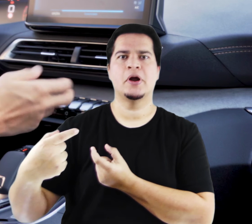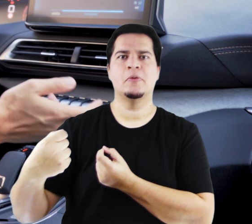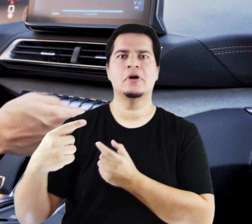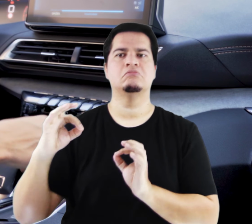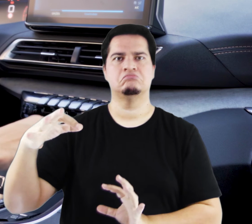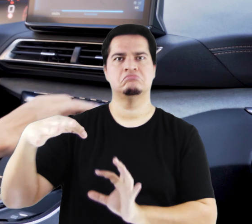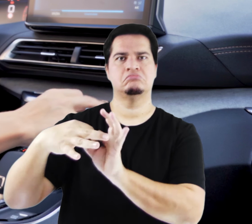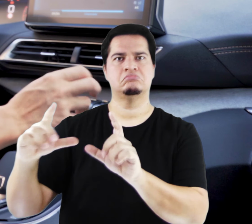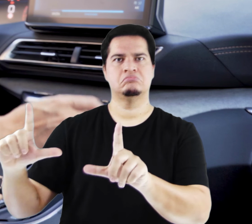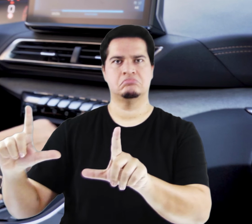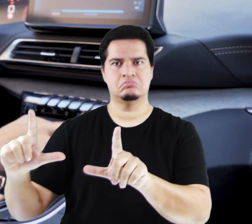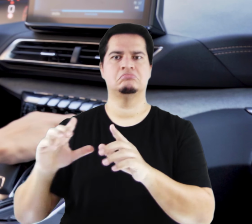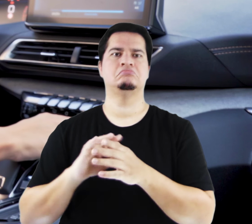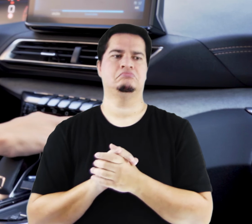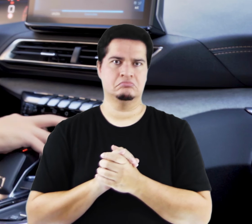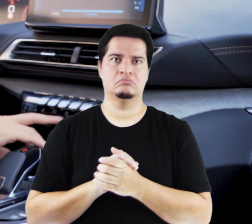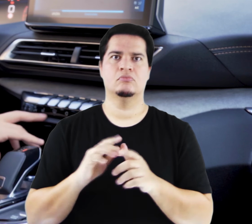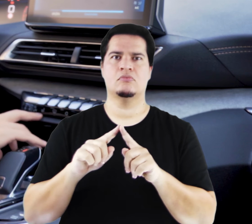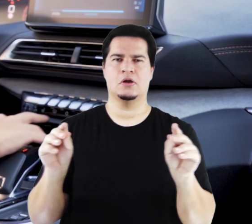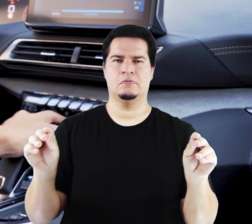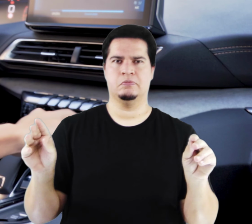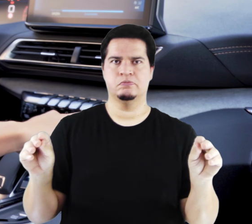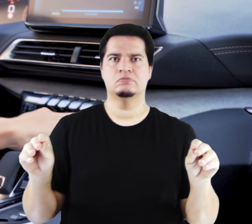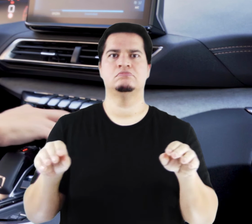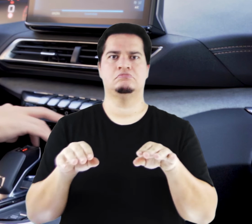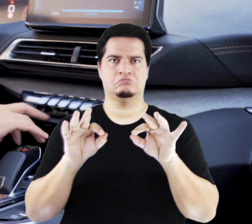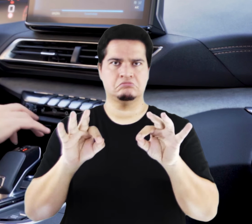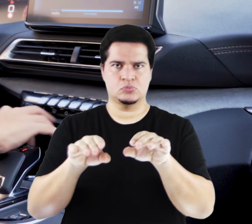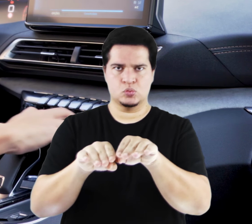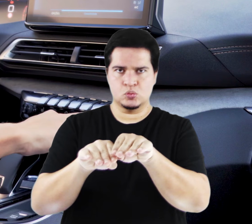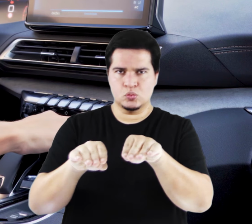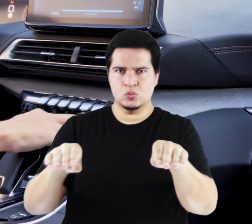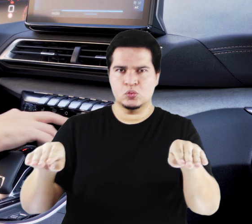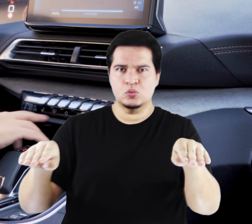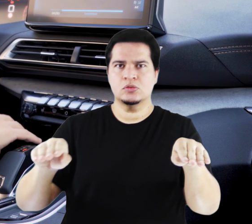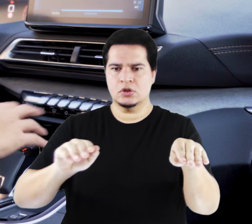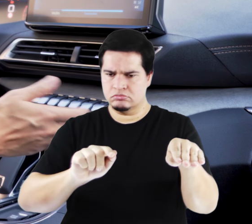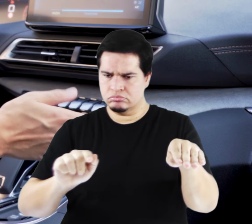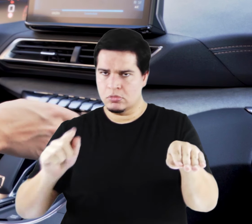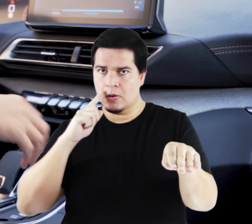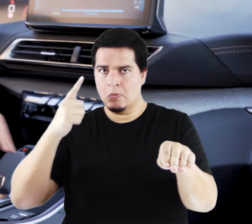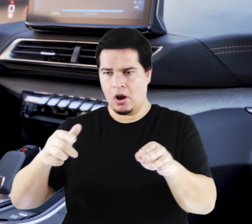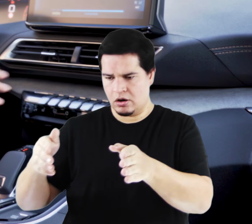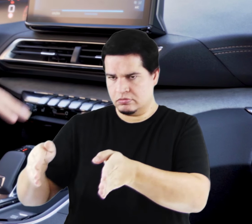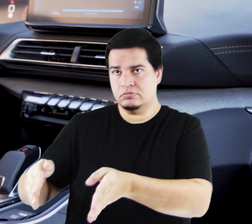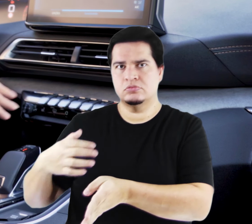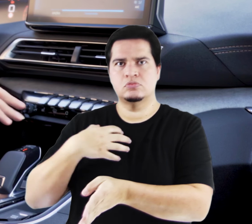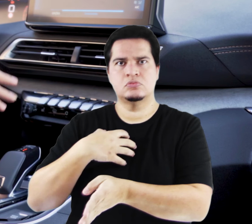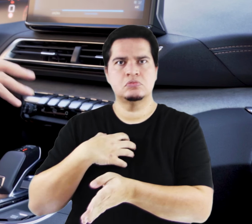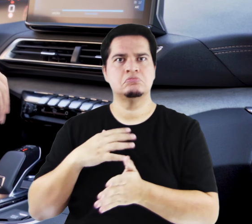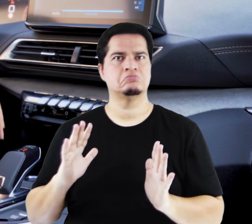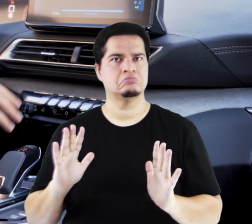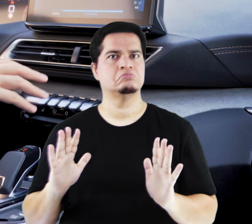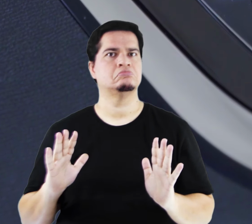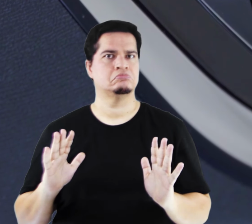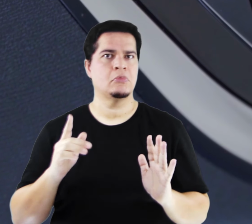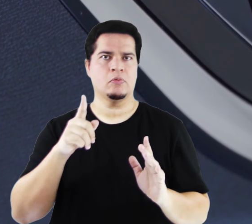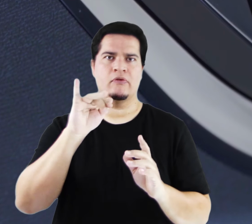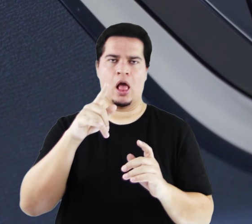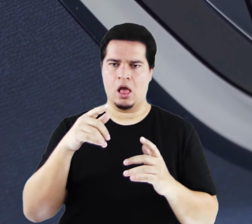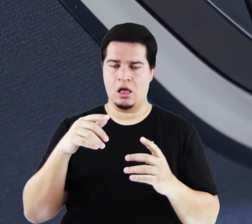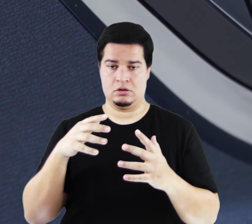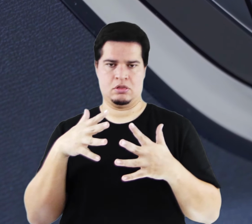parte de conectividade, né? Pisca-alerta, enfim. Aqui embaixo tem outras funções relacionadas à parte de ventilação e aquecimento dos bancos, né? Então, é que no começo é um pouco